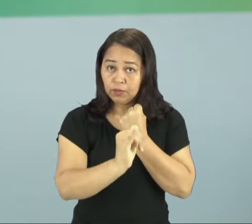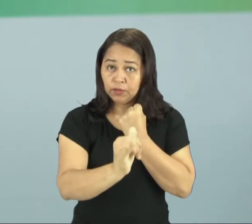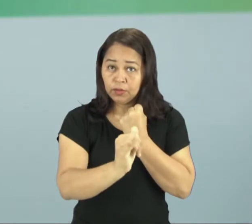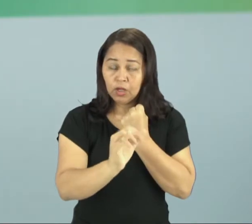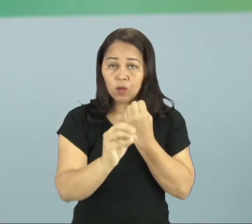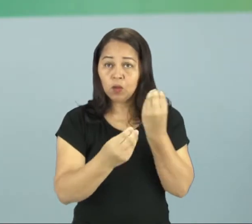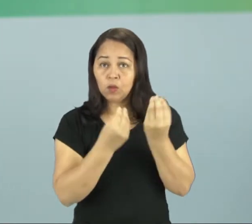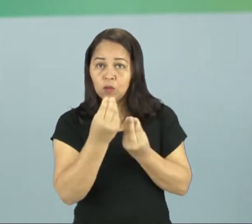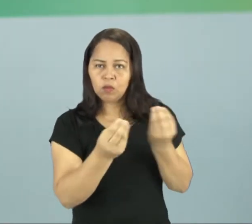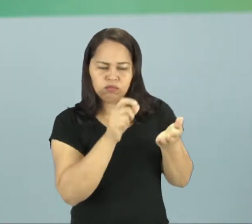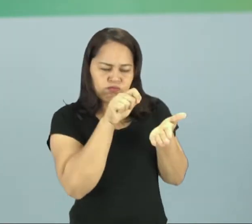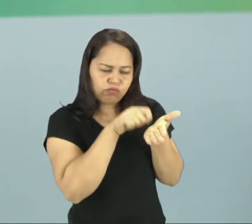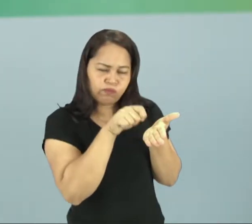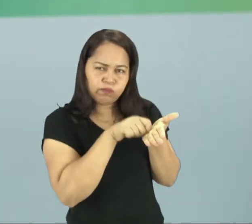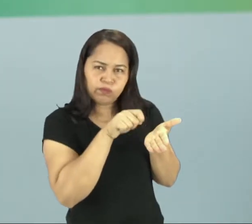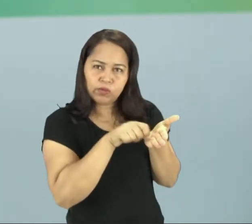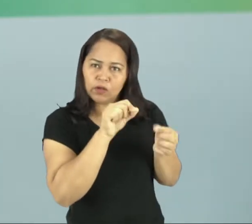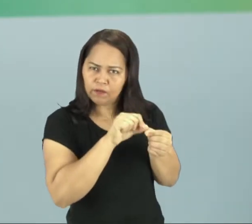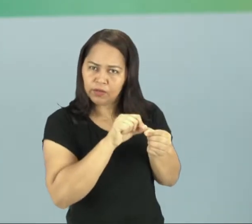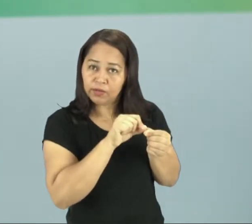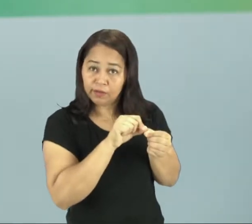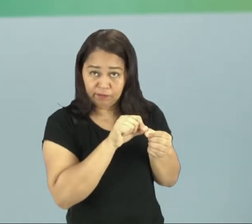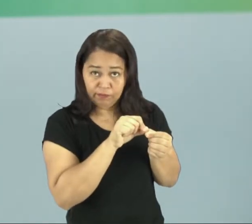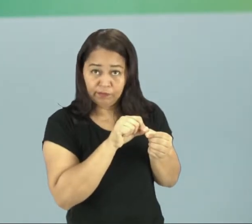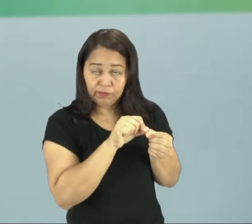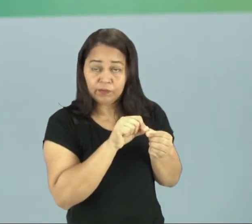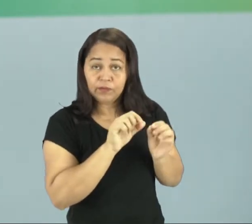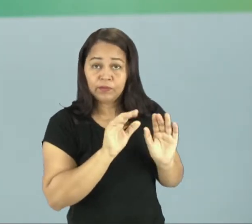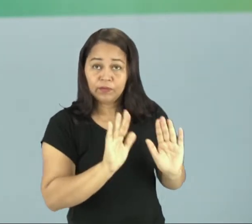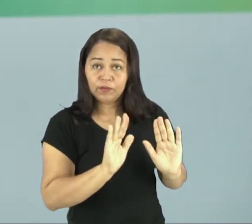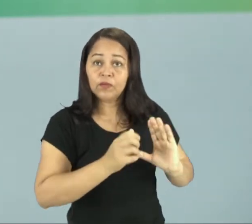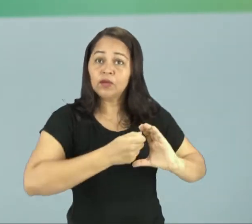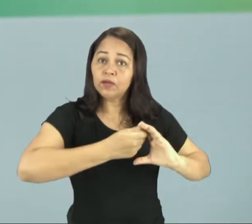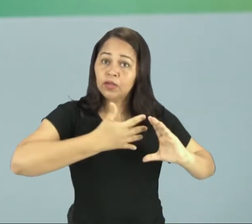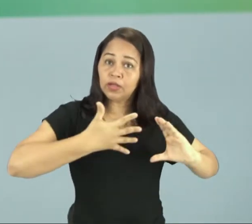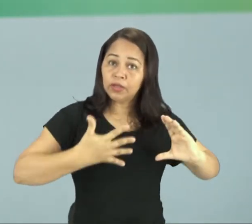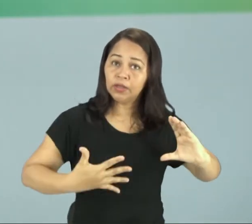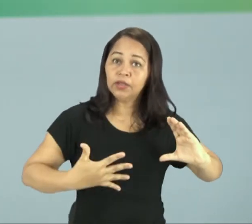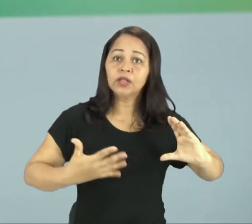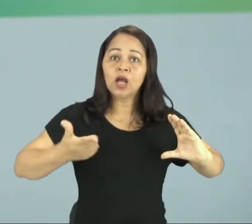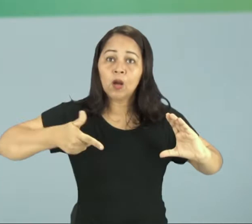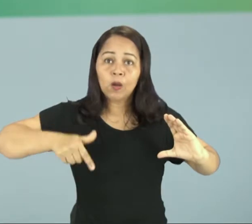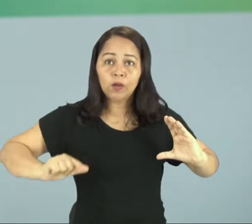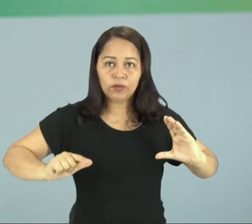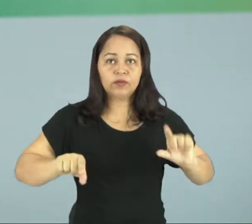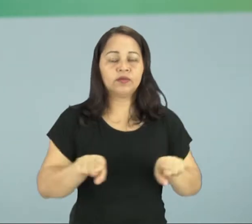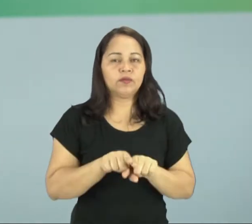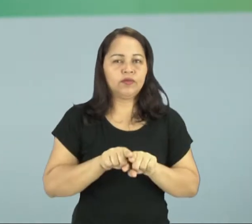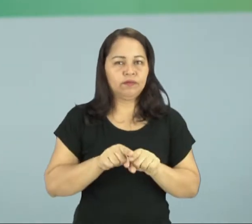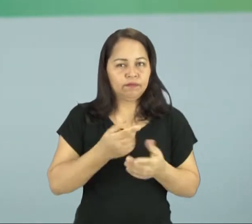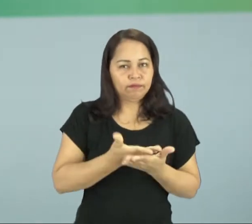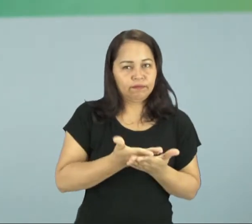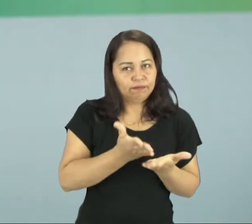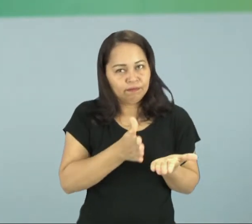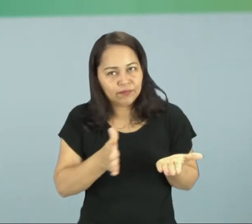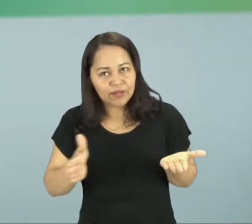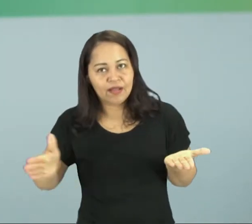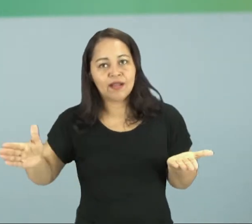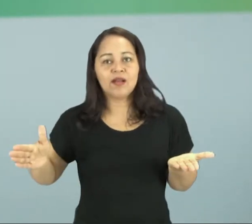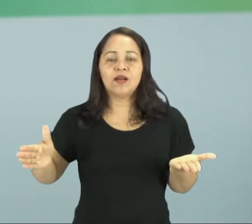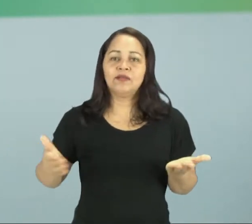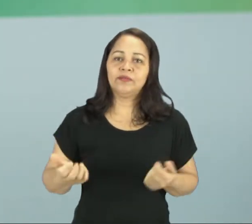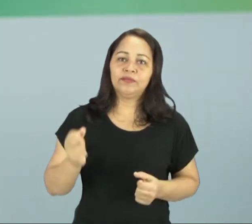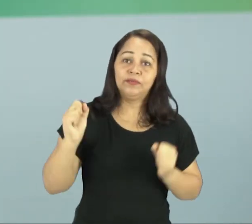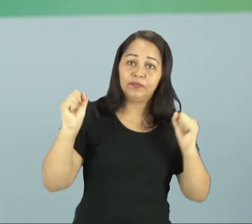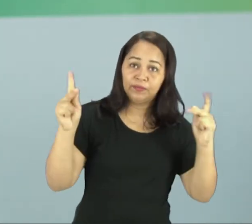uma crônica? Então, nós vamos ver as suas características e algumas outras partes no decorrer desta aula, ok? Vamos